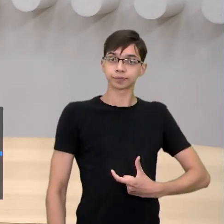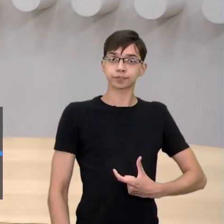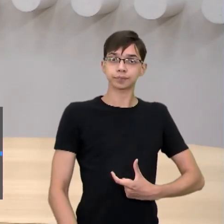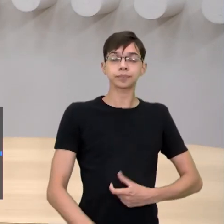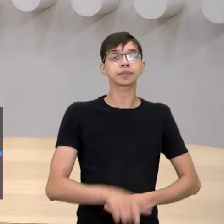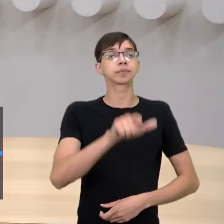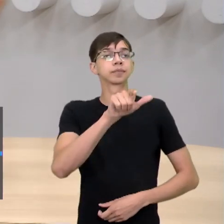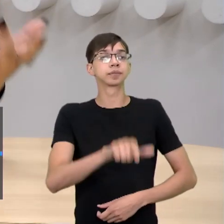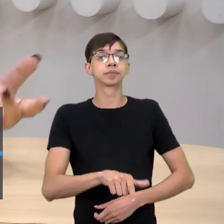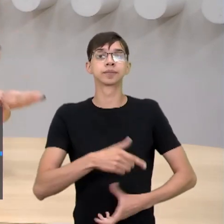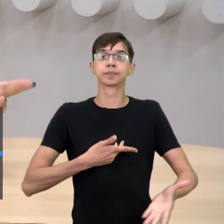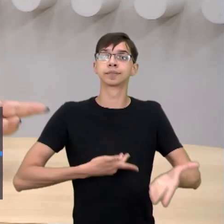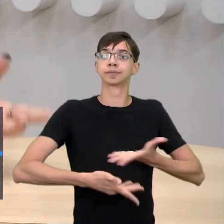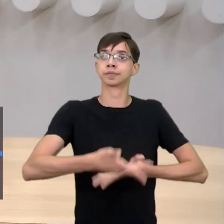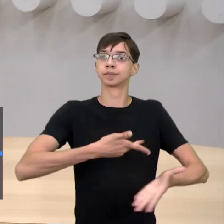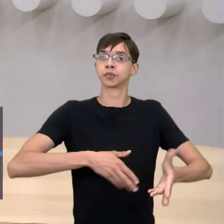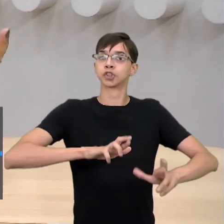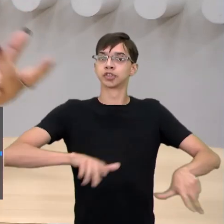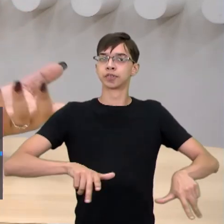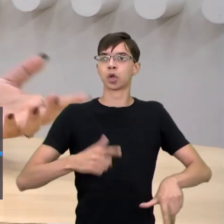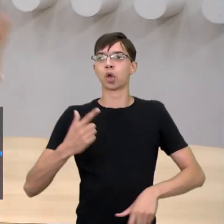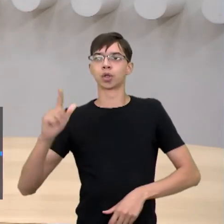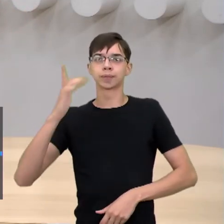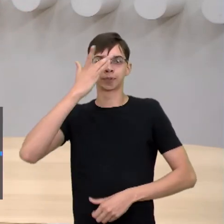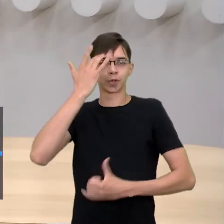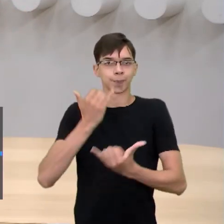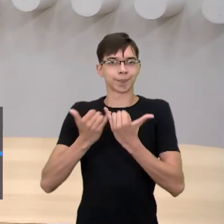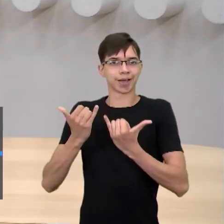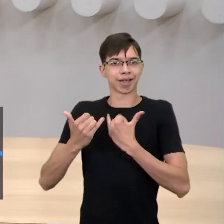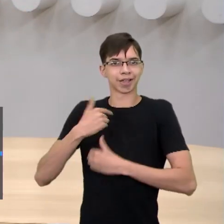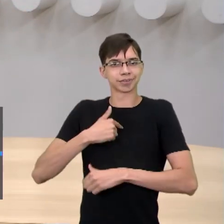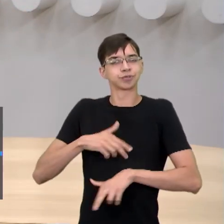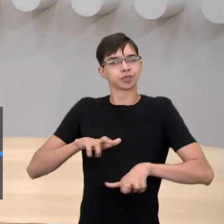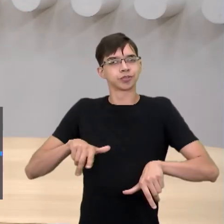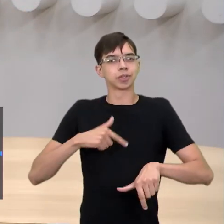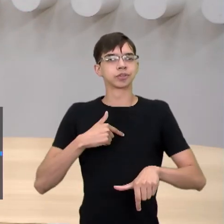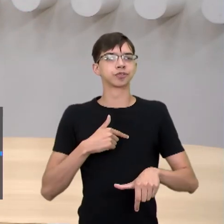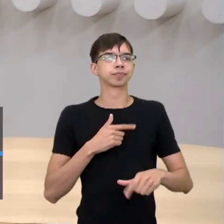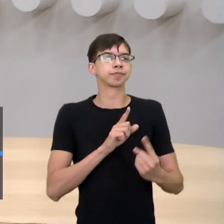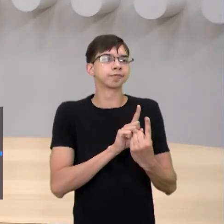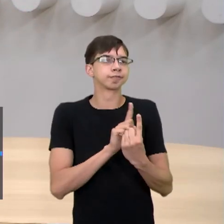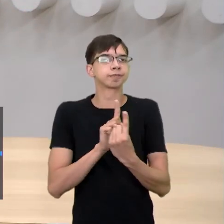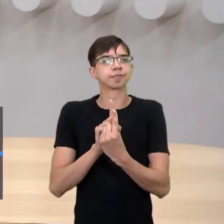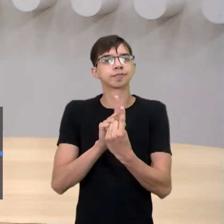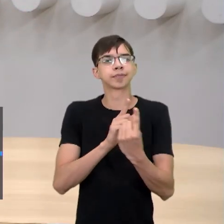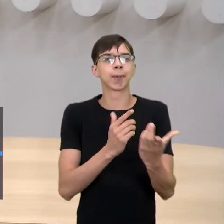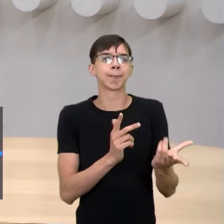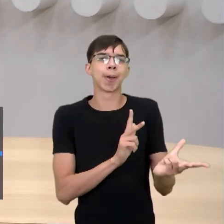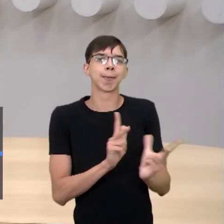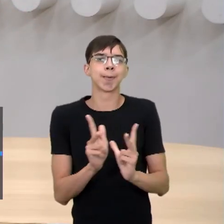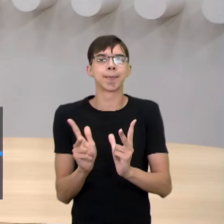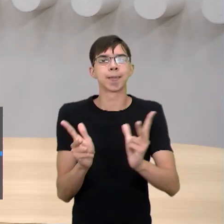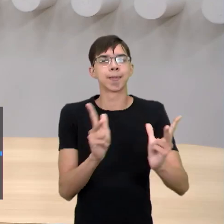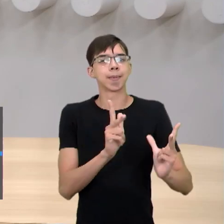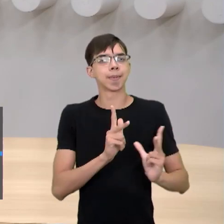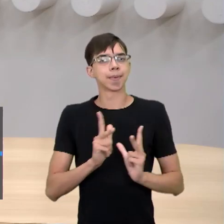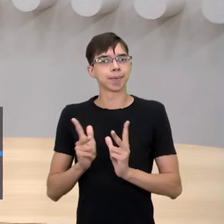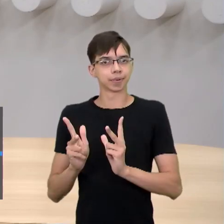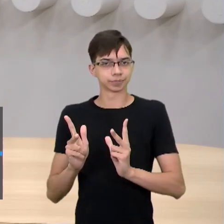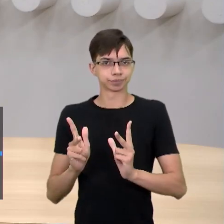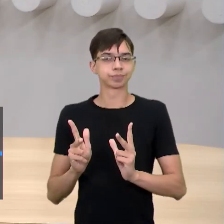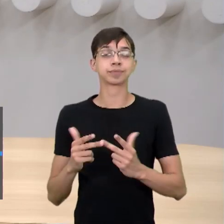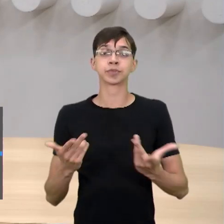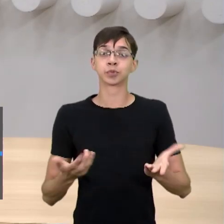ser diferente do que uma interação com uma pessoa que é mais parecida comigo. Então, a nossa identidade, ela sempre tá se construindo.